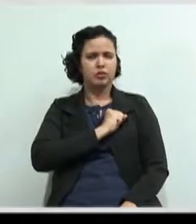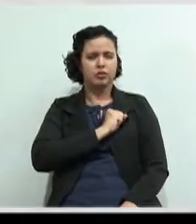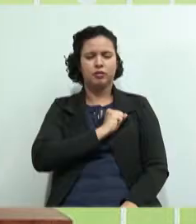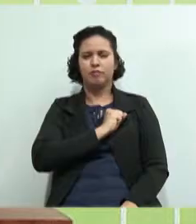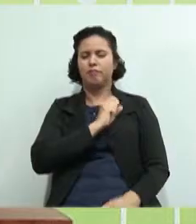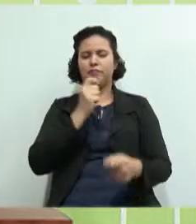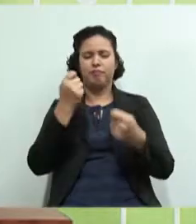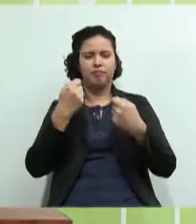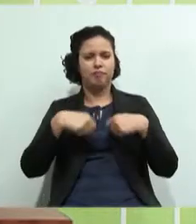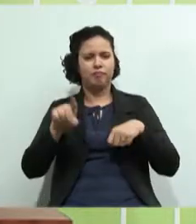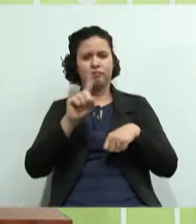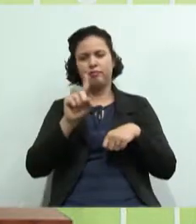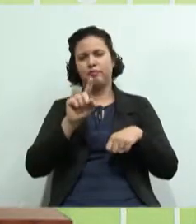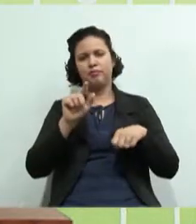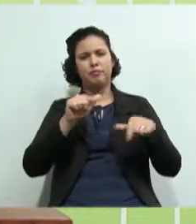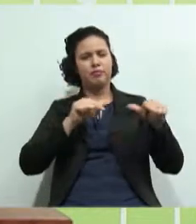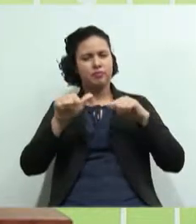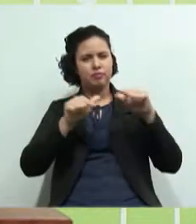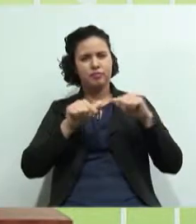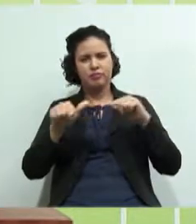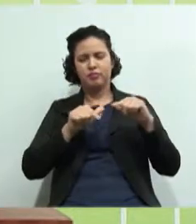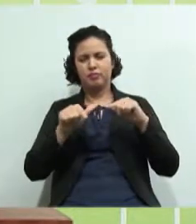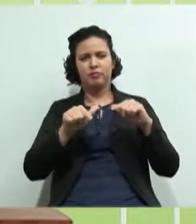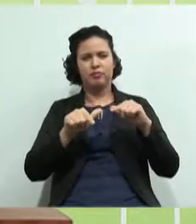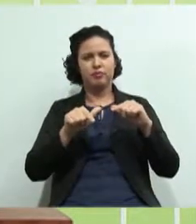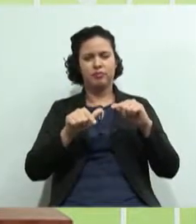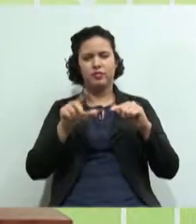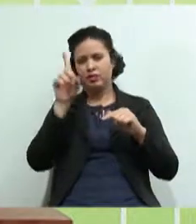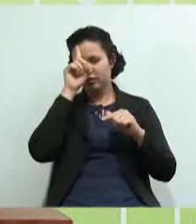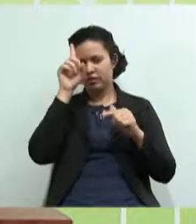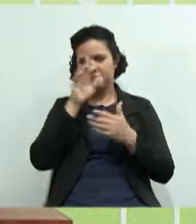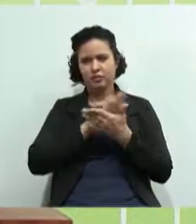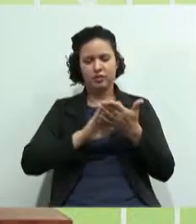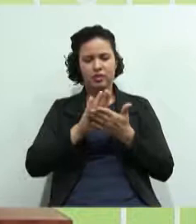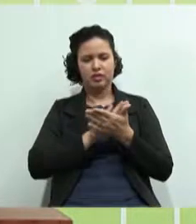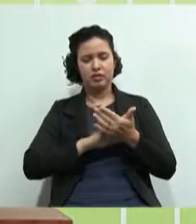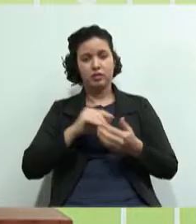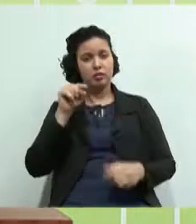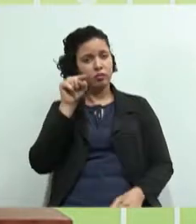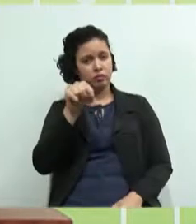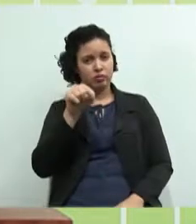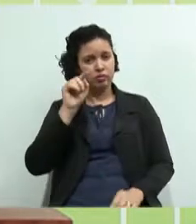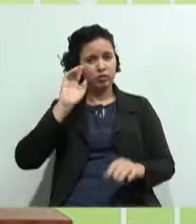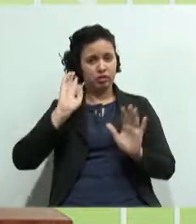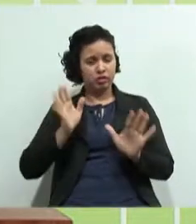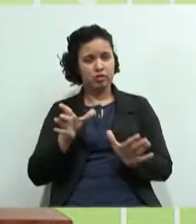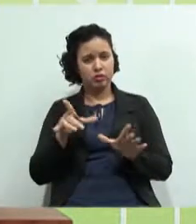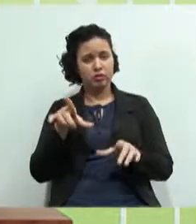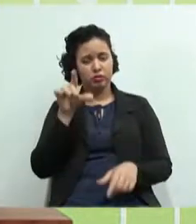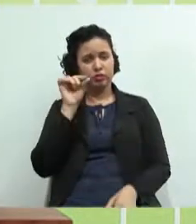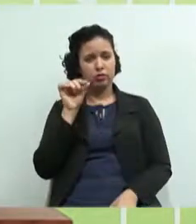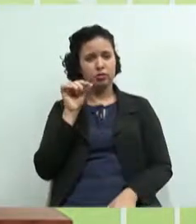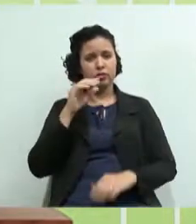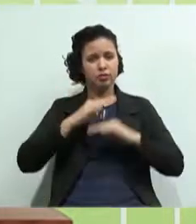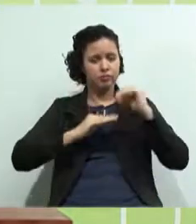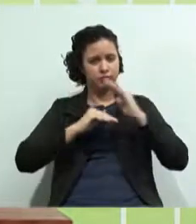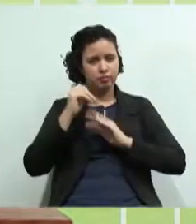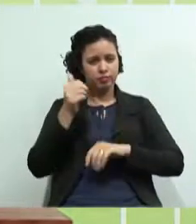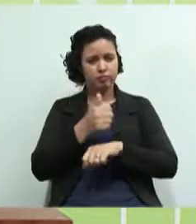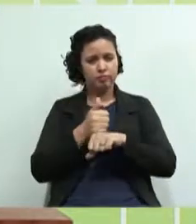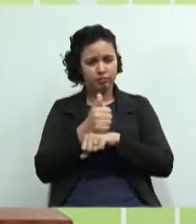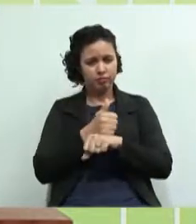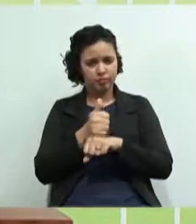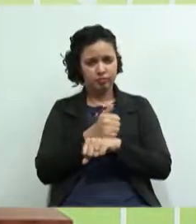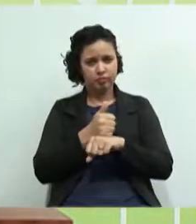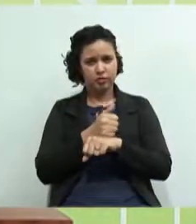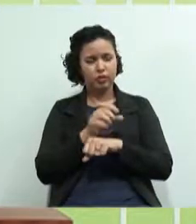mim. Você que está aí. Escolheu sua profissão? Não escolha sua profissão só por dinheiro.